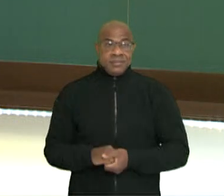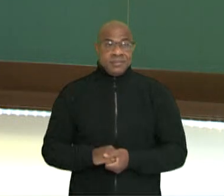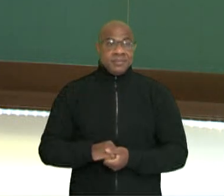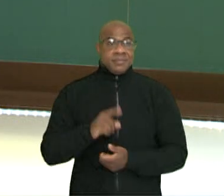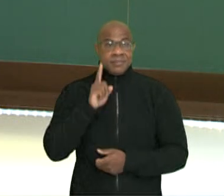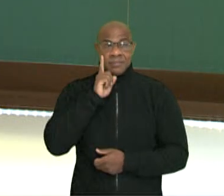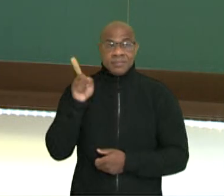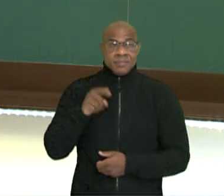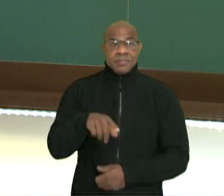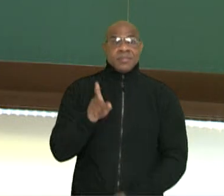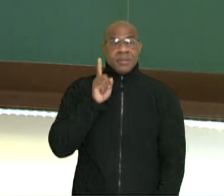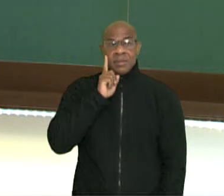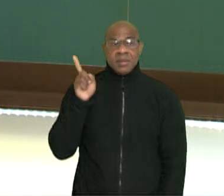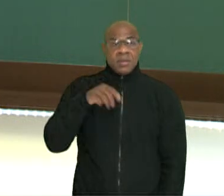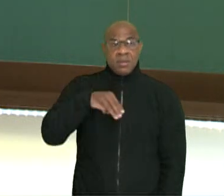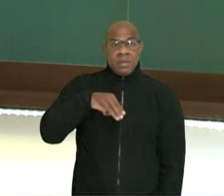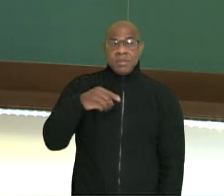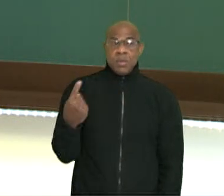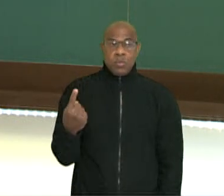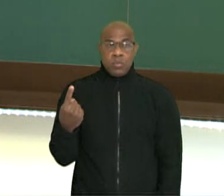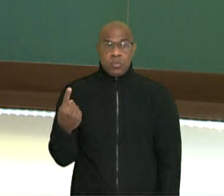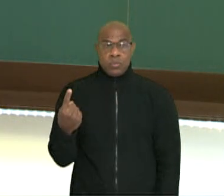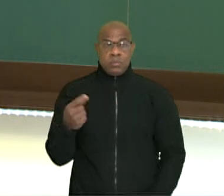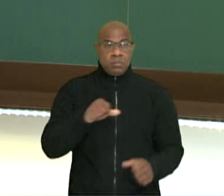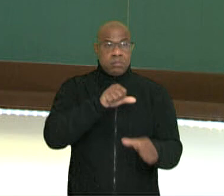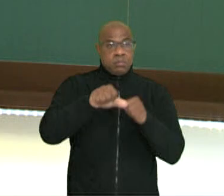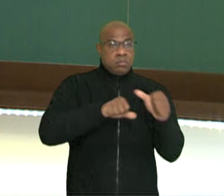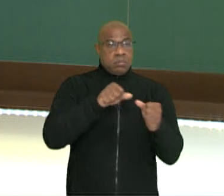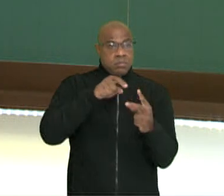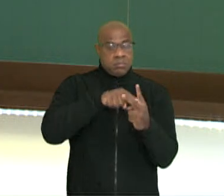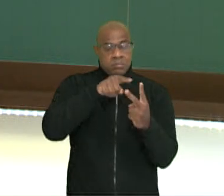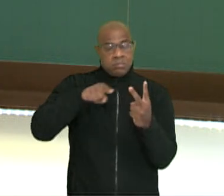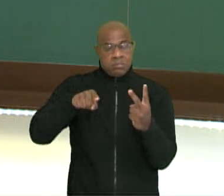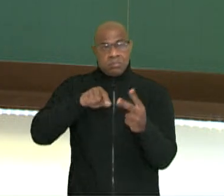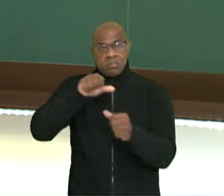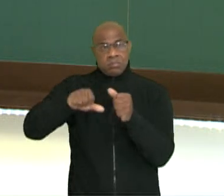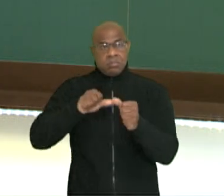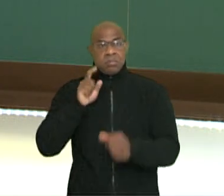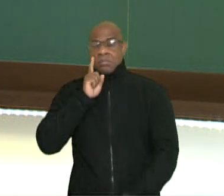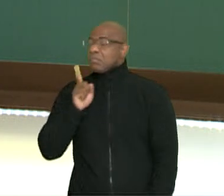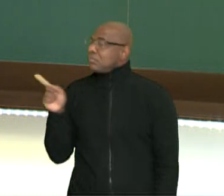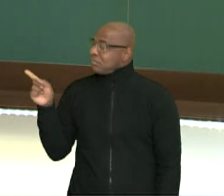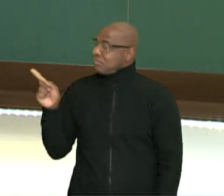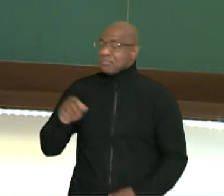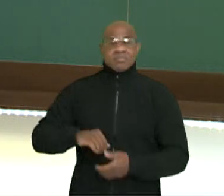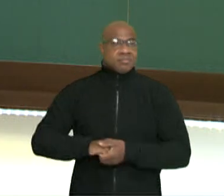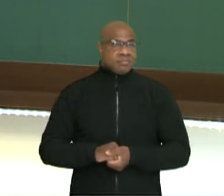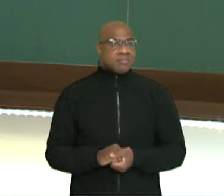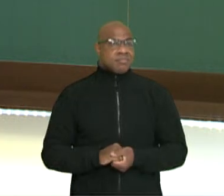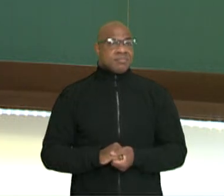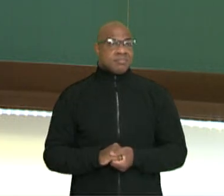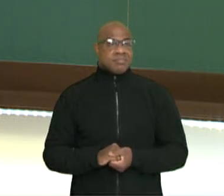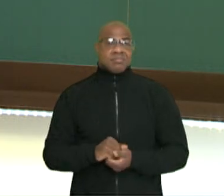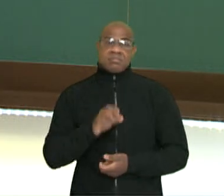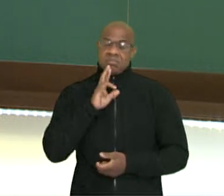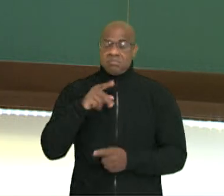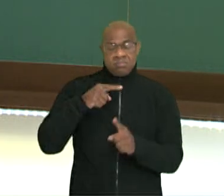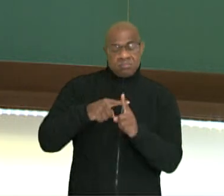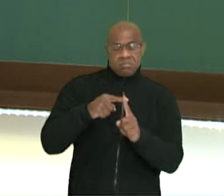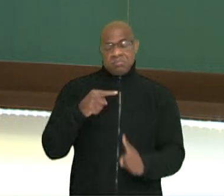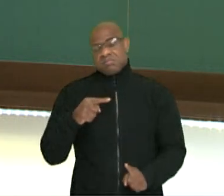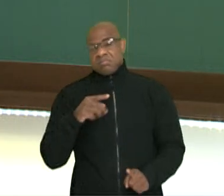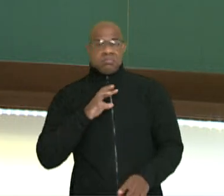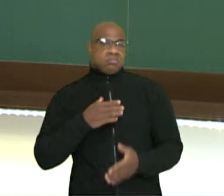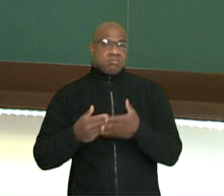O m é 1. Então, o quadrado passa a raiz quadrada de 1, 1, dá certo tanto a resposta positiva quanto a